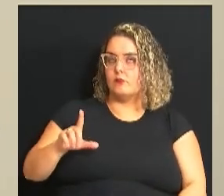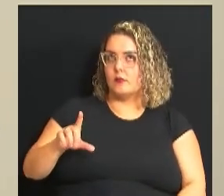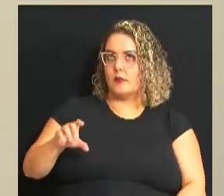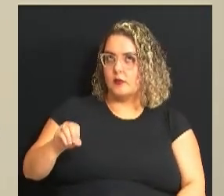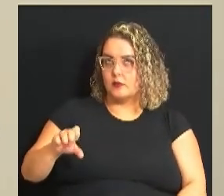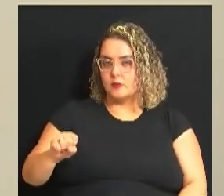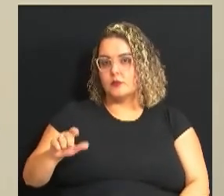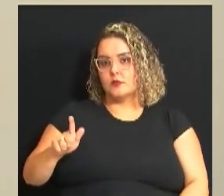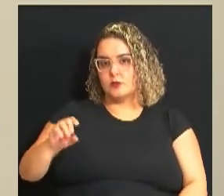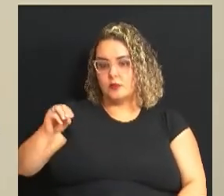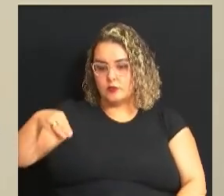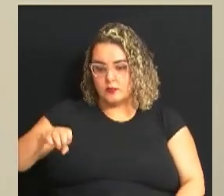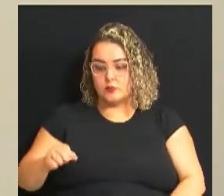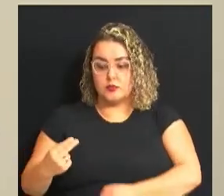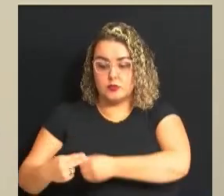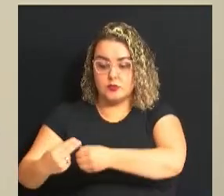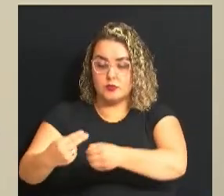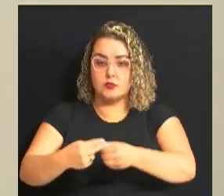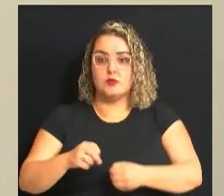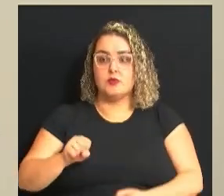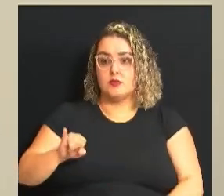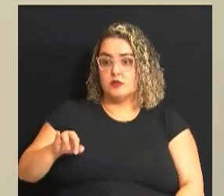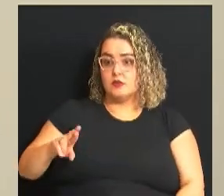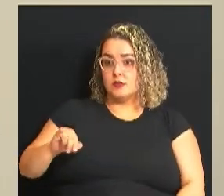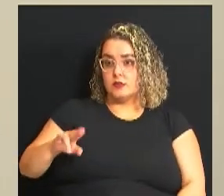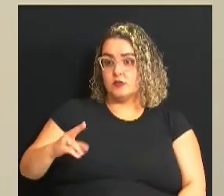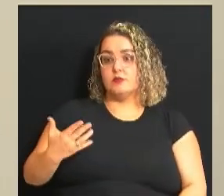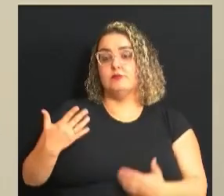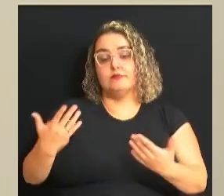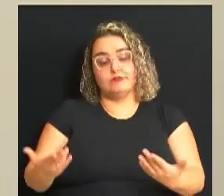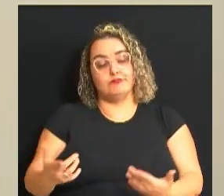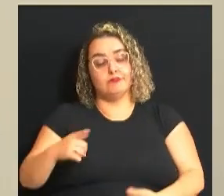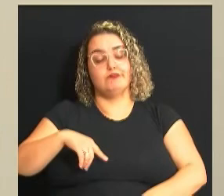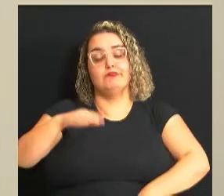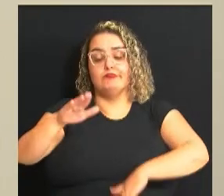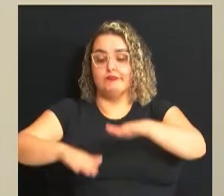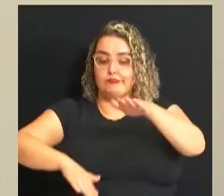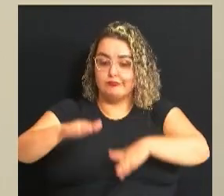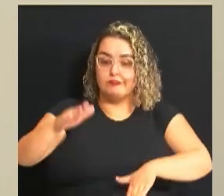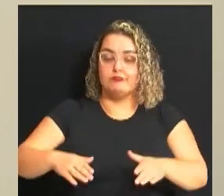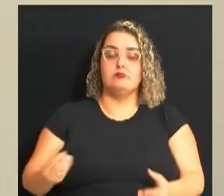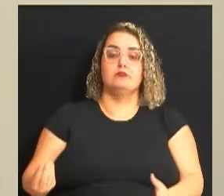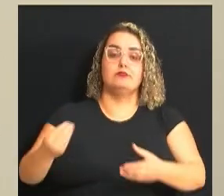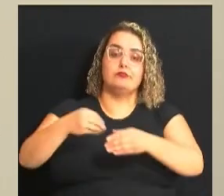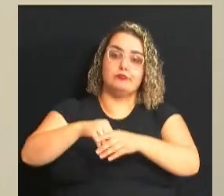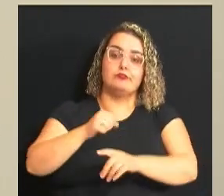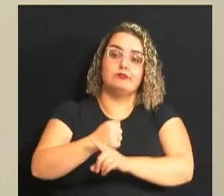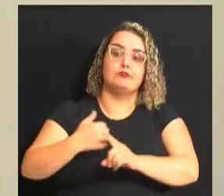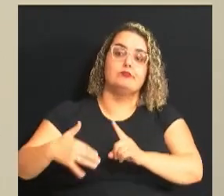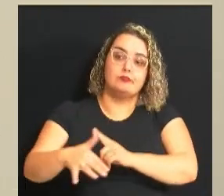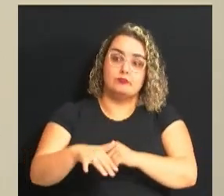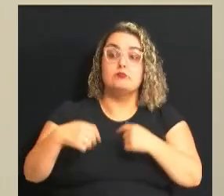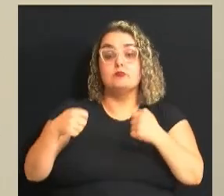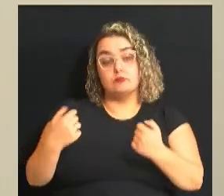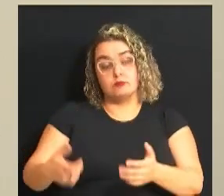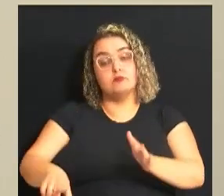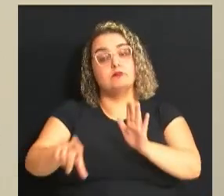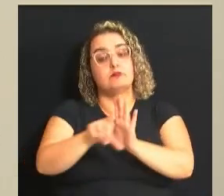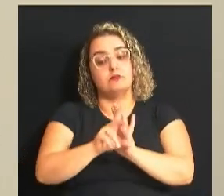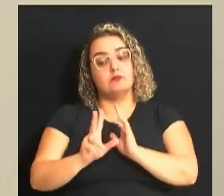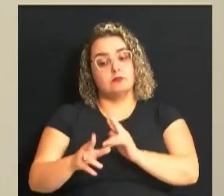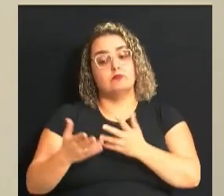uma diferença e um desequilíbrio social enorme dentro da nossa sociedade, e é necessário que leis como